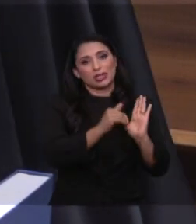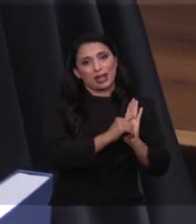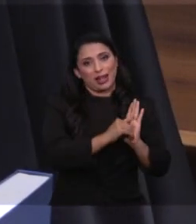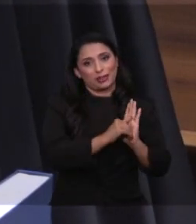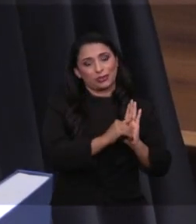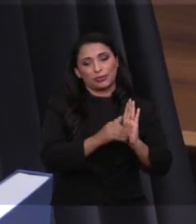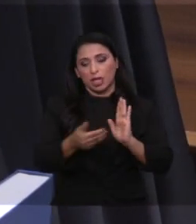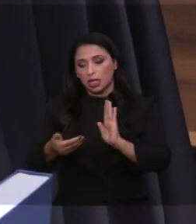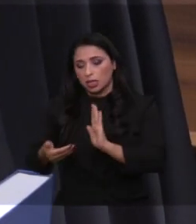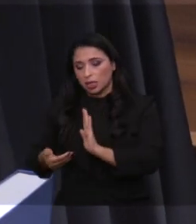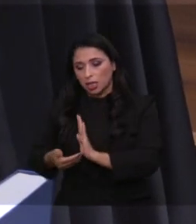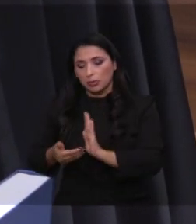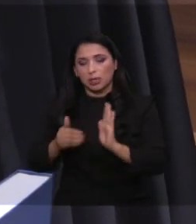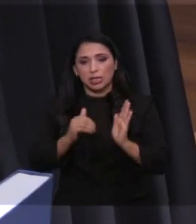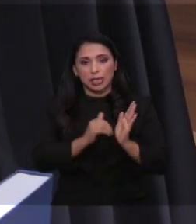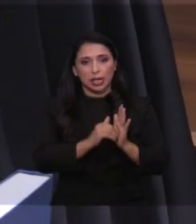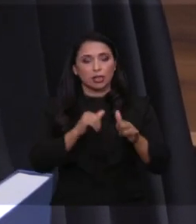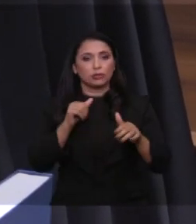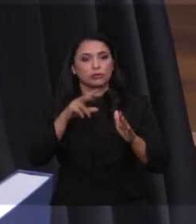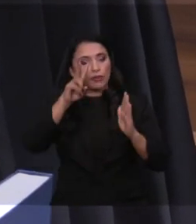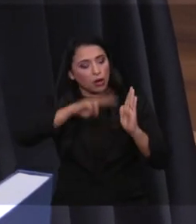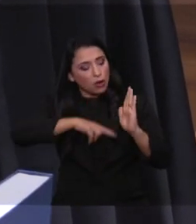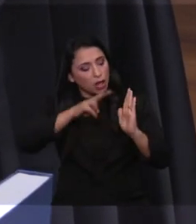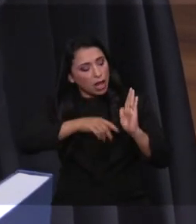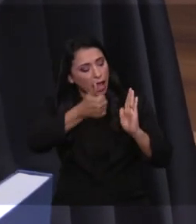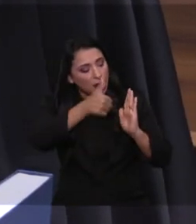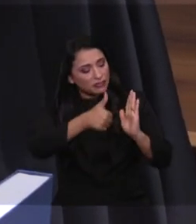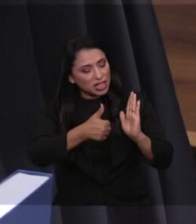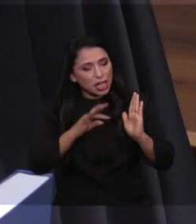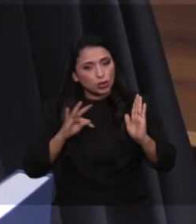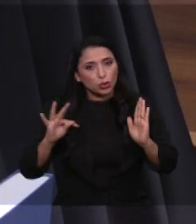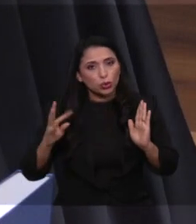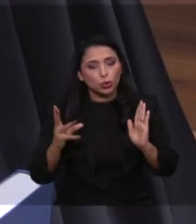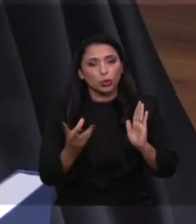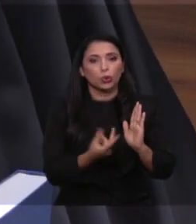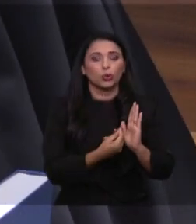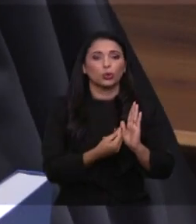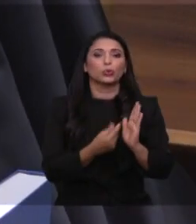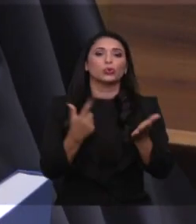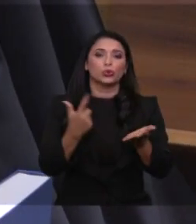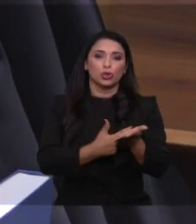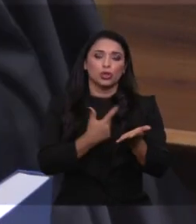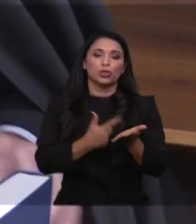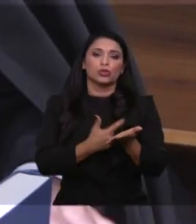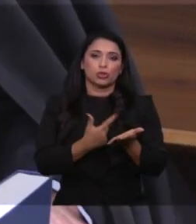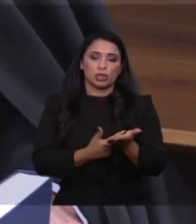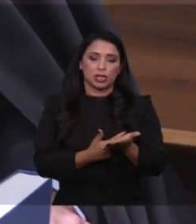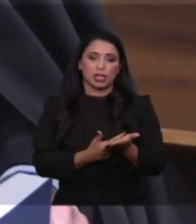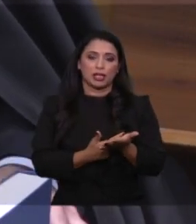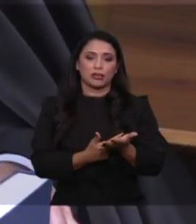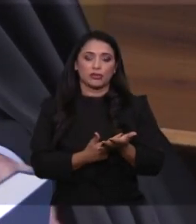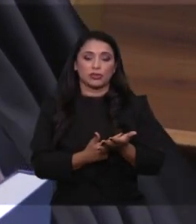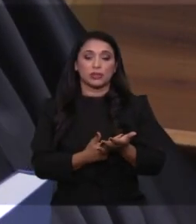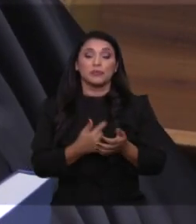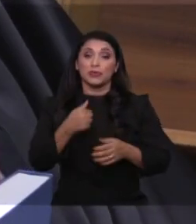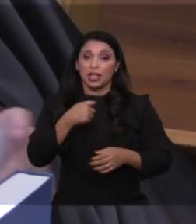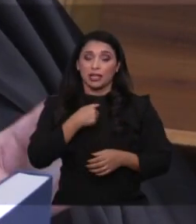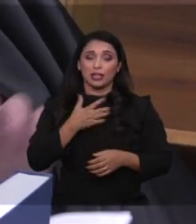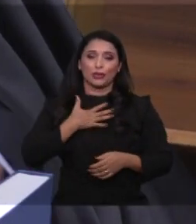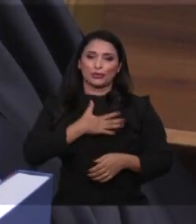Senado. E assim foi feito. E assim foi feito, e eu tive a honra de poder